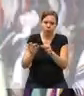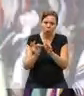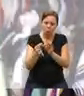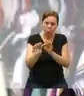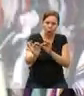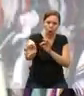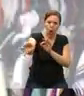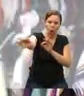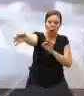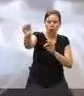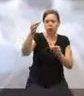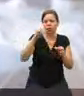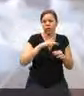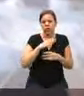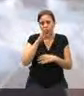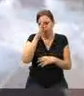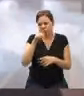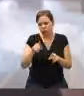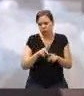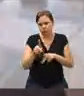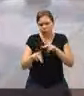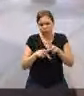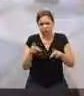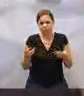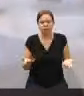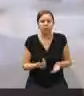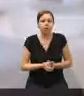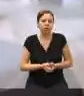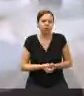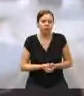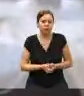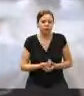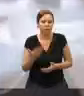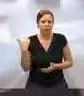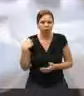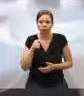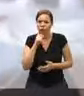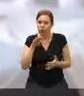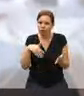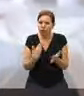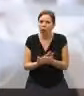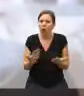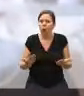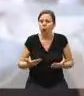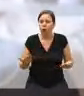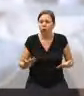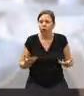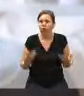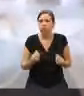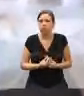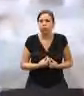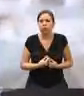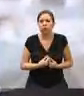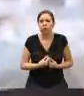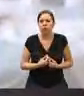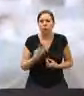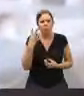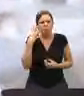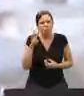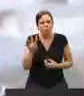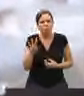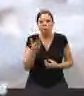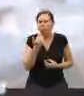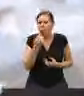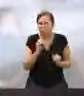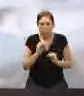mais distantes da capital, onde pessoas passavam e passam até hoje mais de 3, 4 dias sem